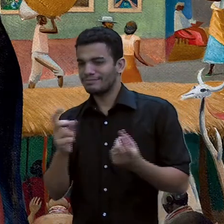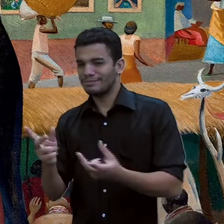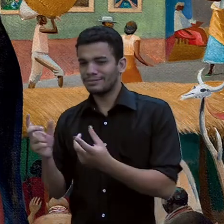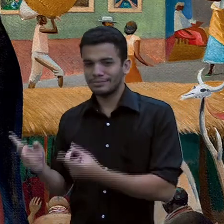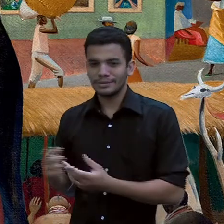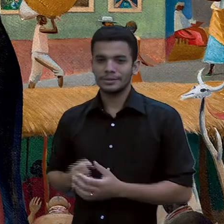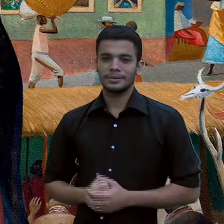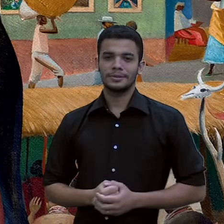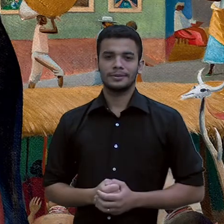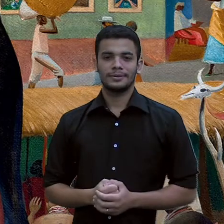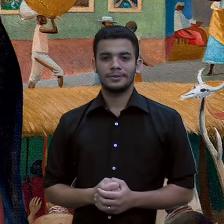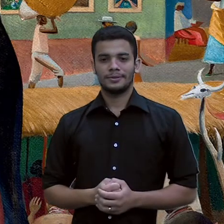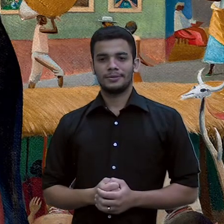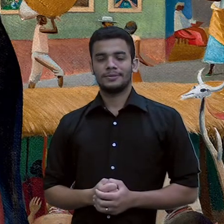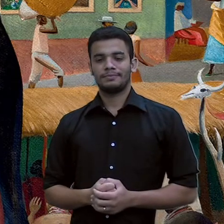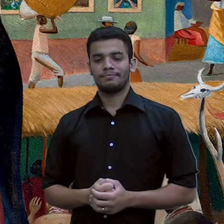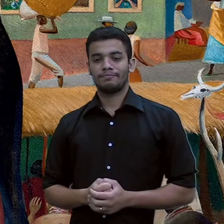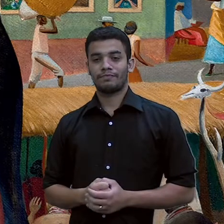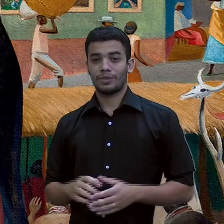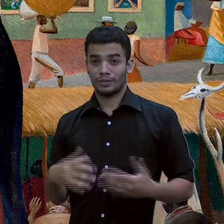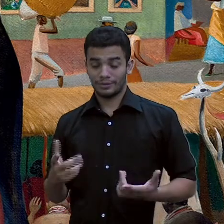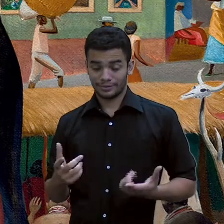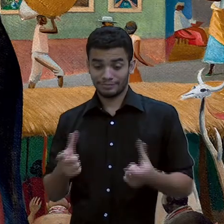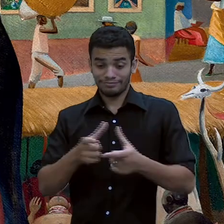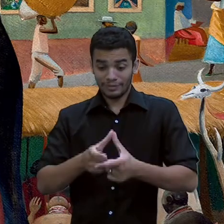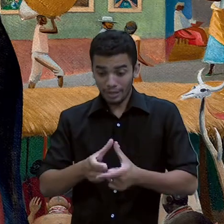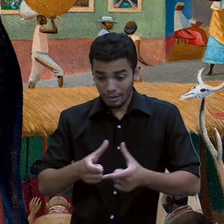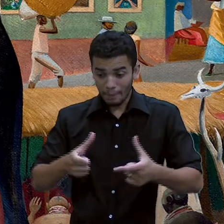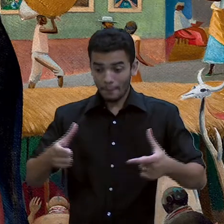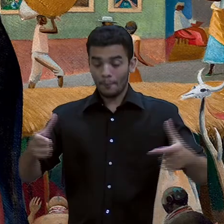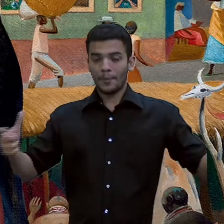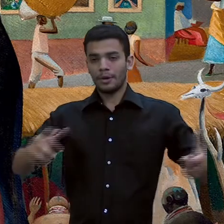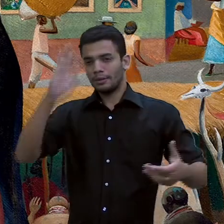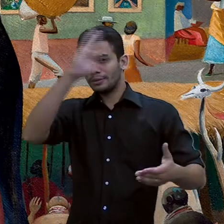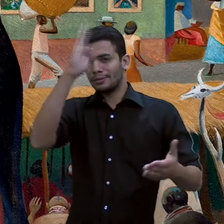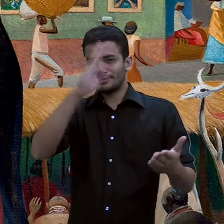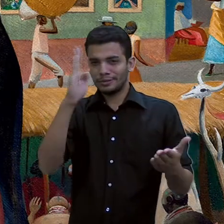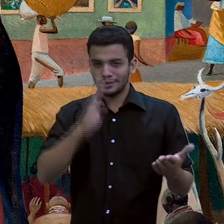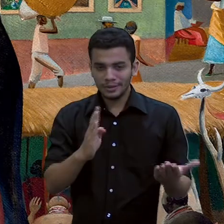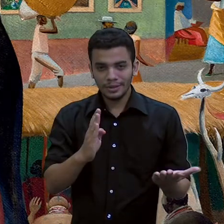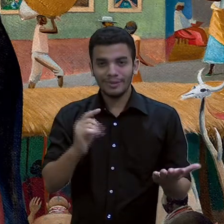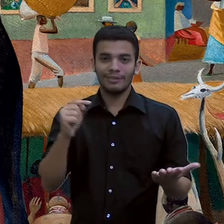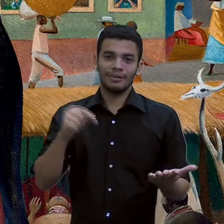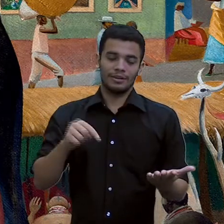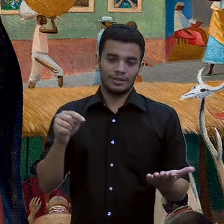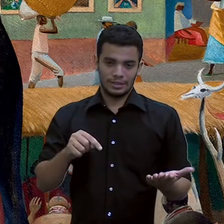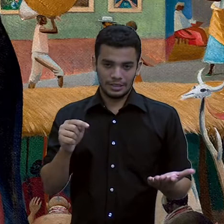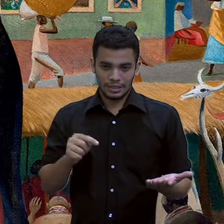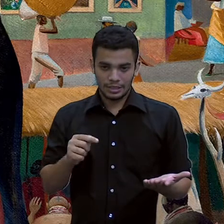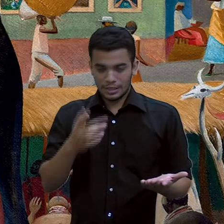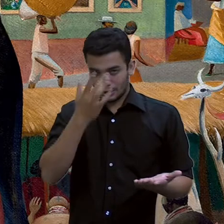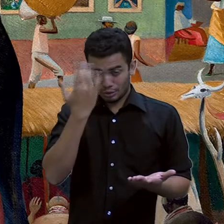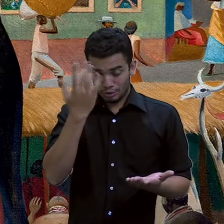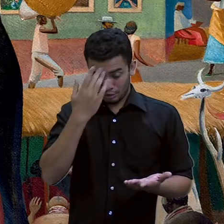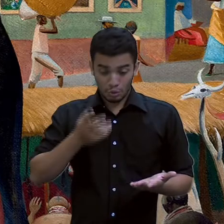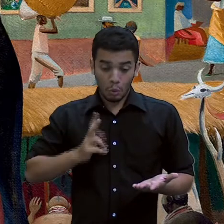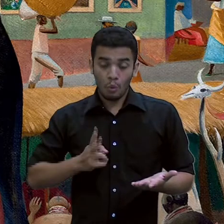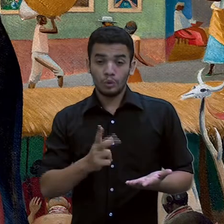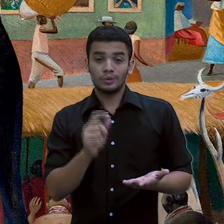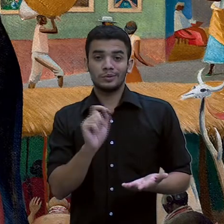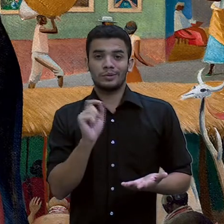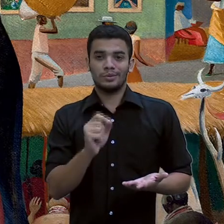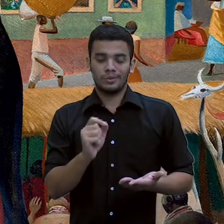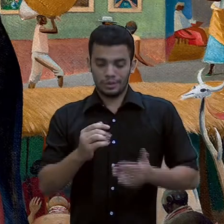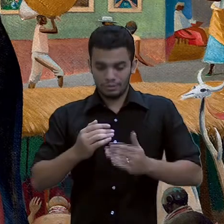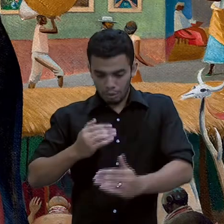maioria dos brasileiros, aqueles que continuam construindo as nossas riquezas. É